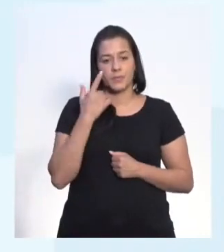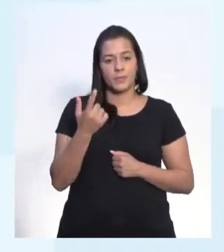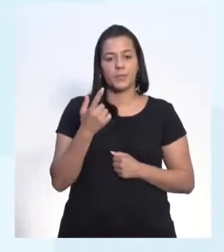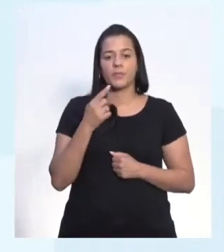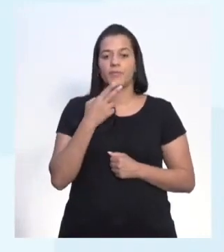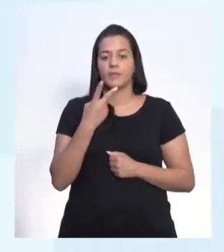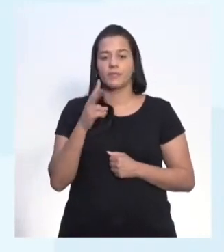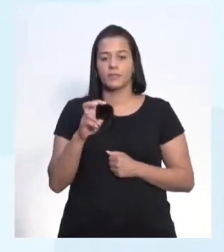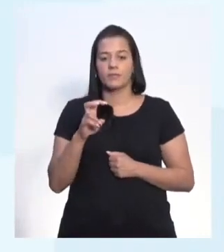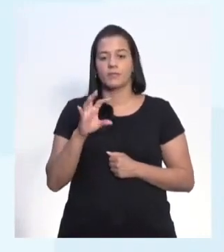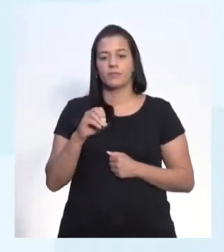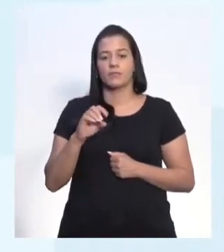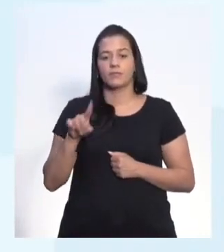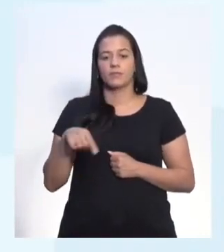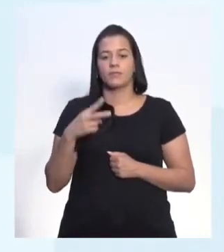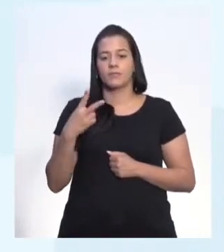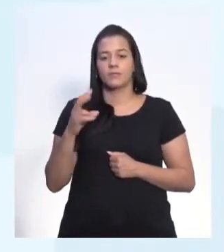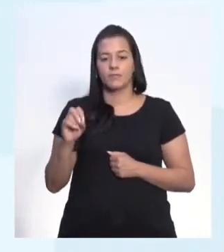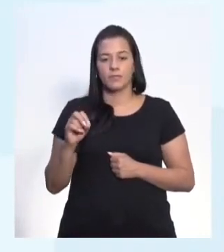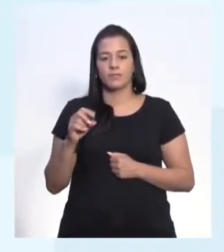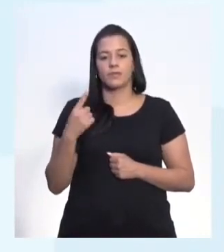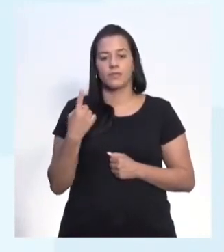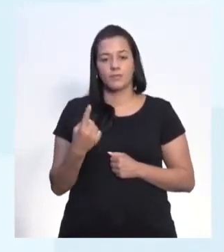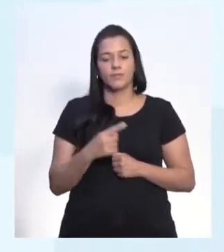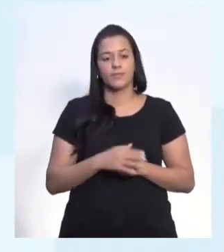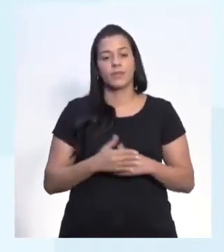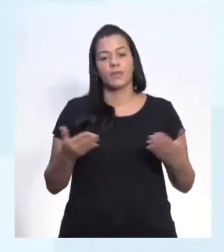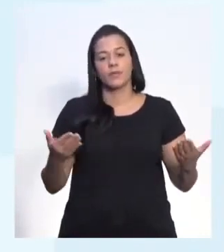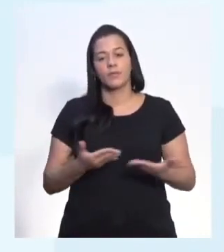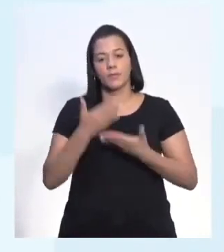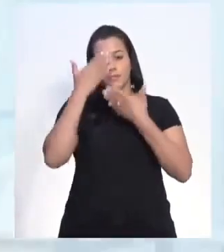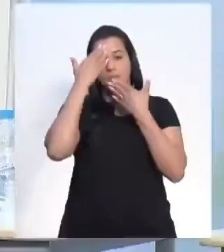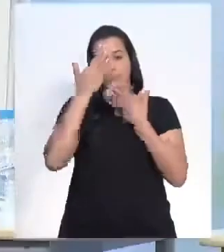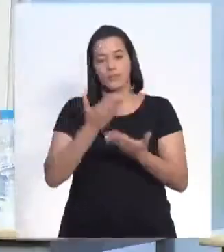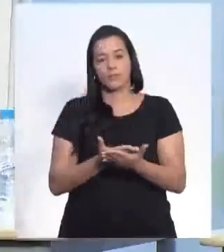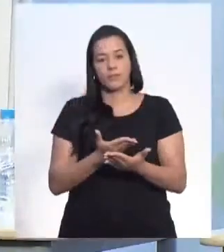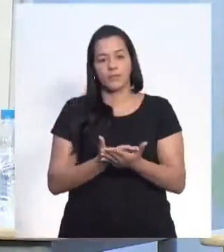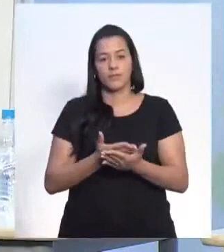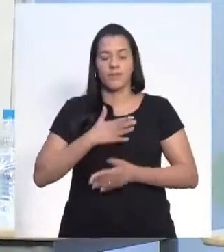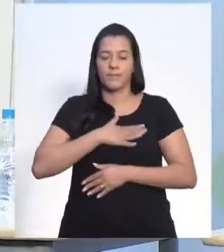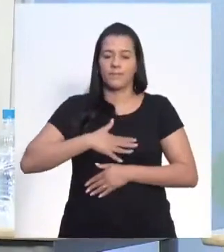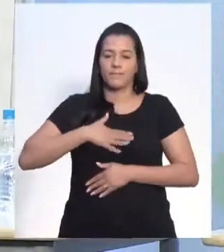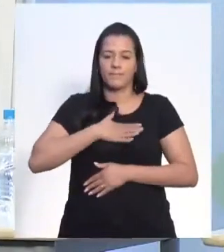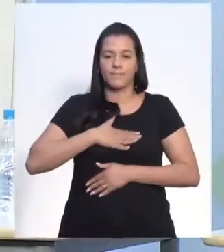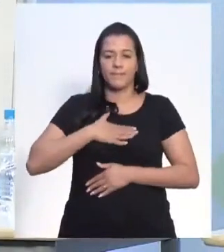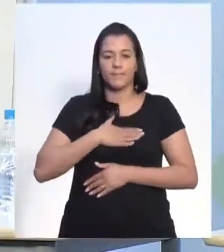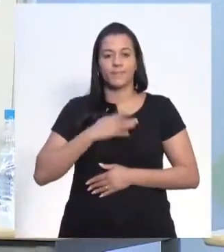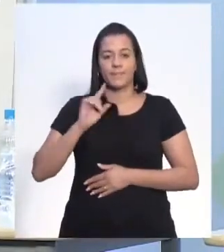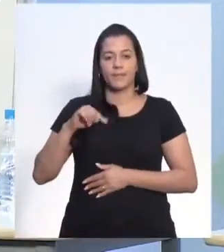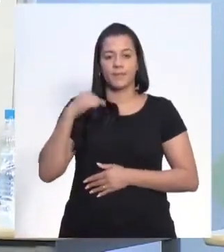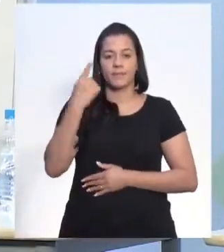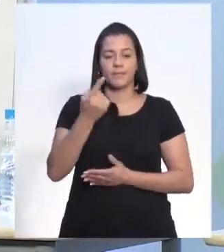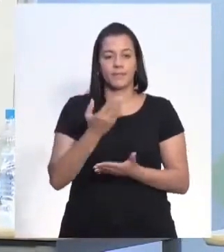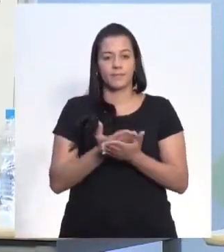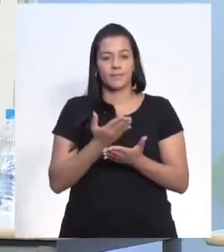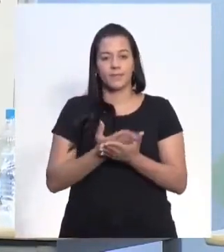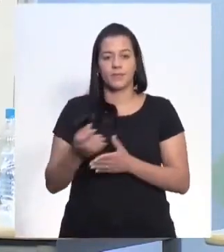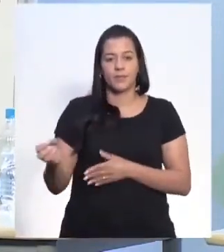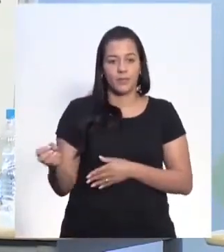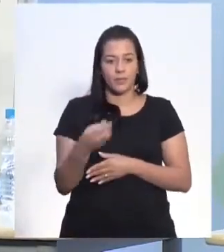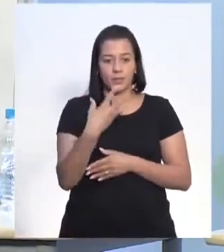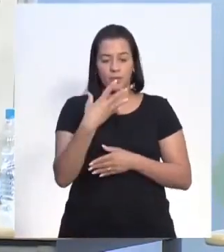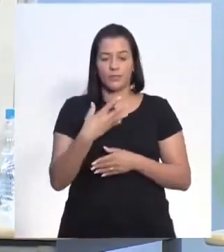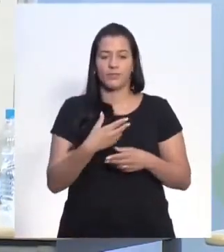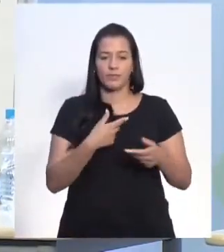25, 0,25, 1/4. Muito obrigada pela aula de hoje, foi um prazer imenso. Próxima aula, vamos ter uma nova